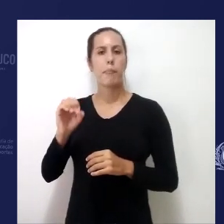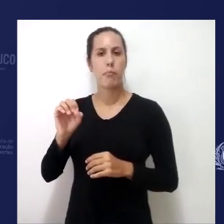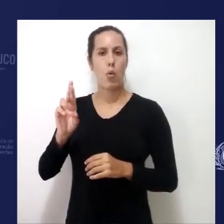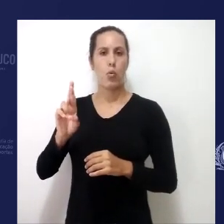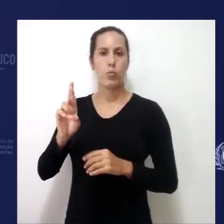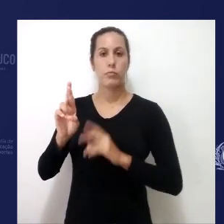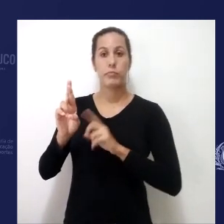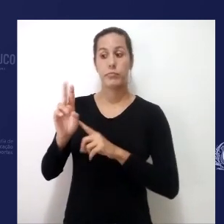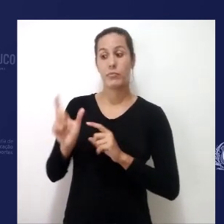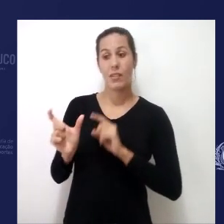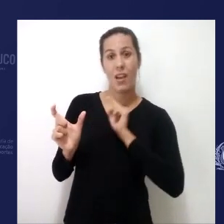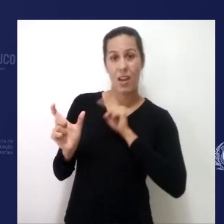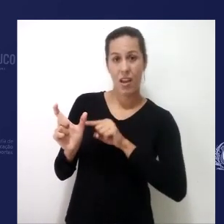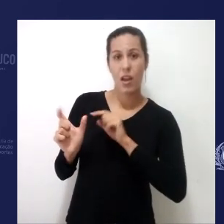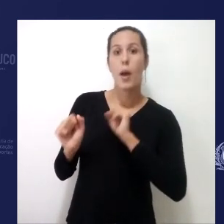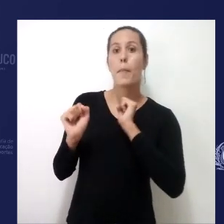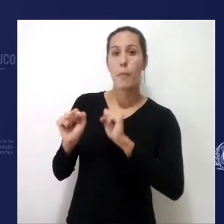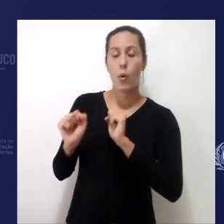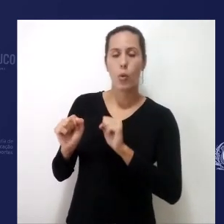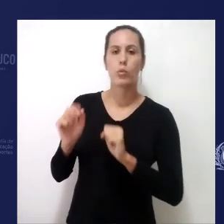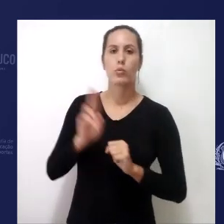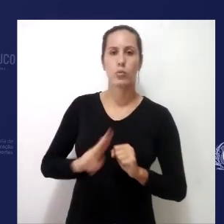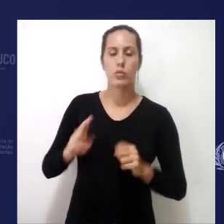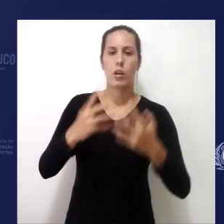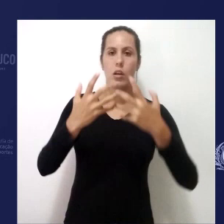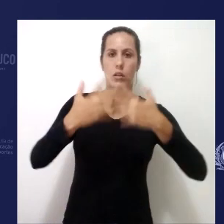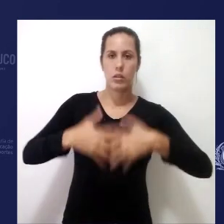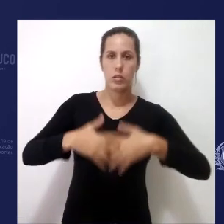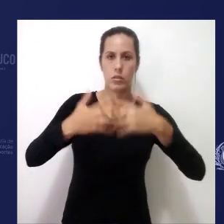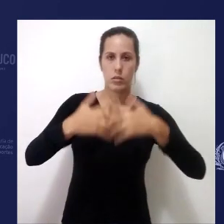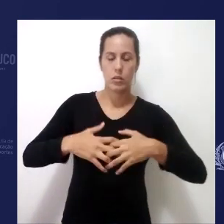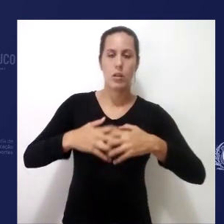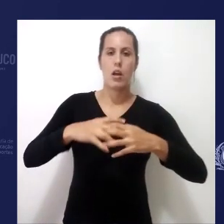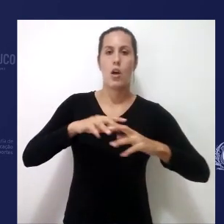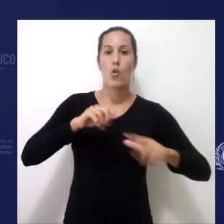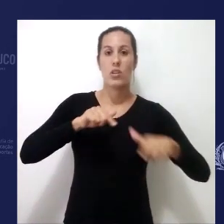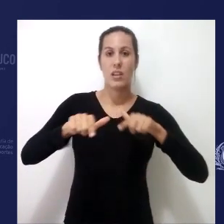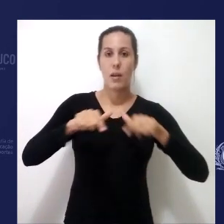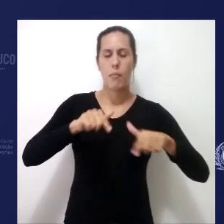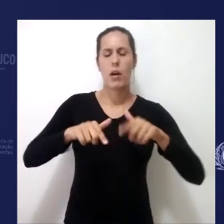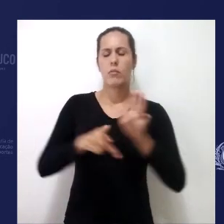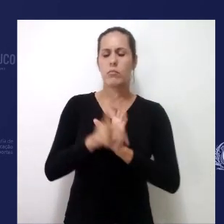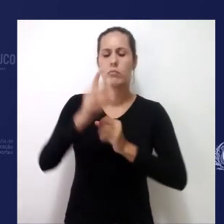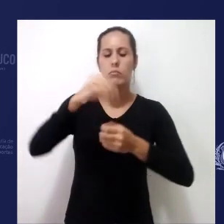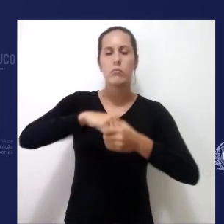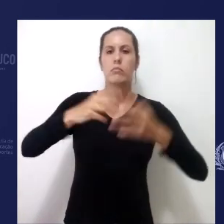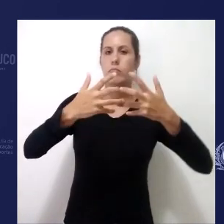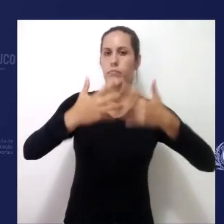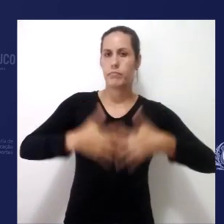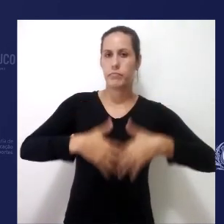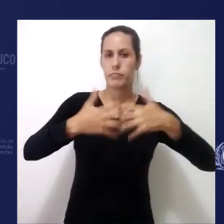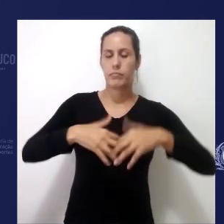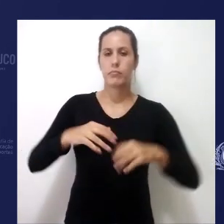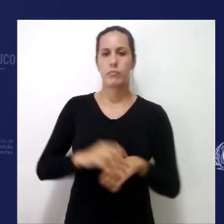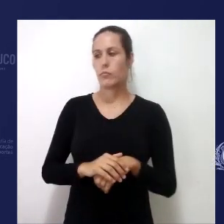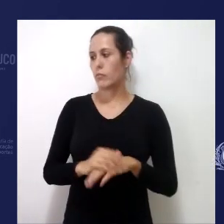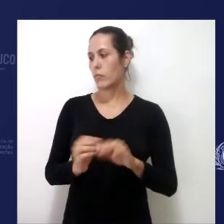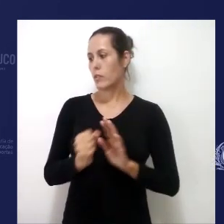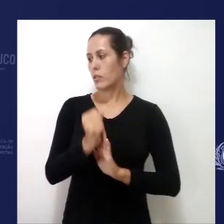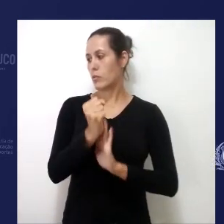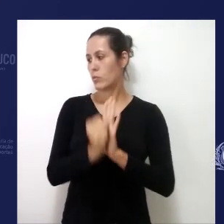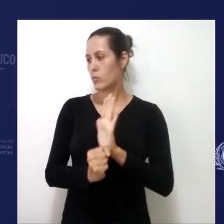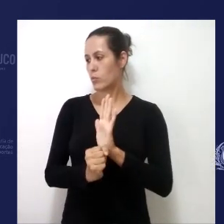ser empregado para se desempenhar trabalho mecânico. No século I d.C., o